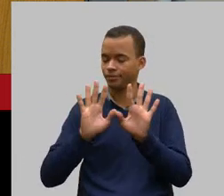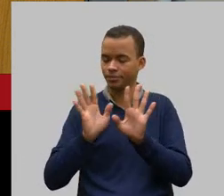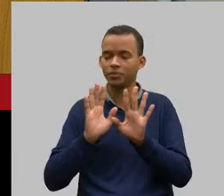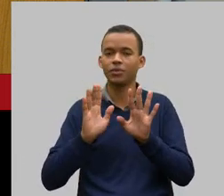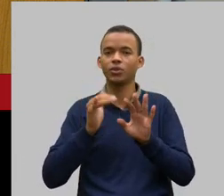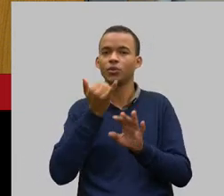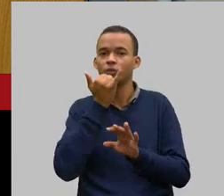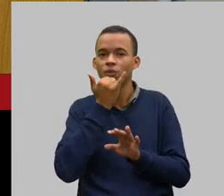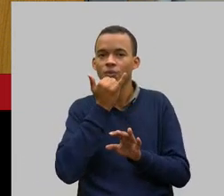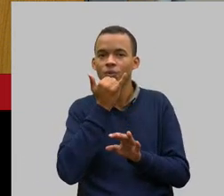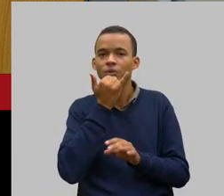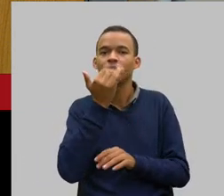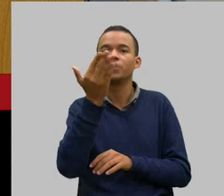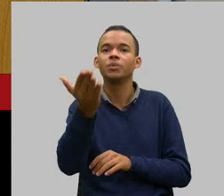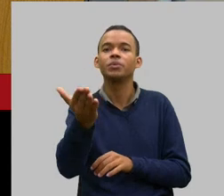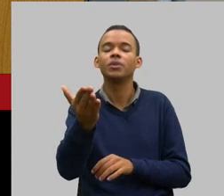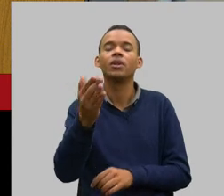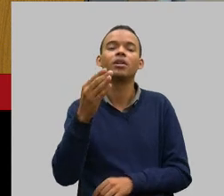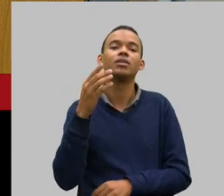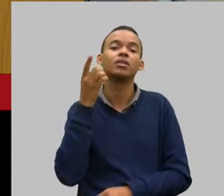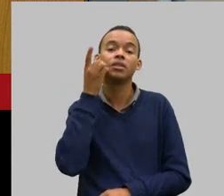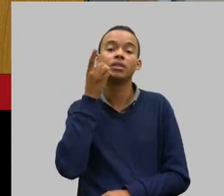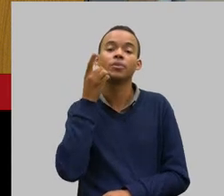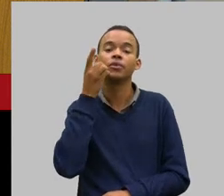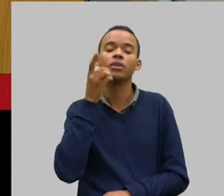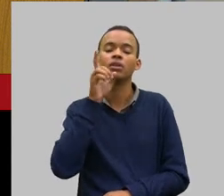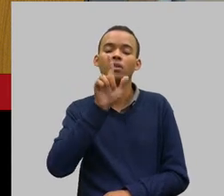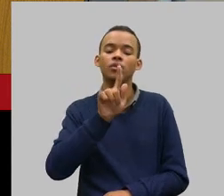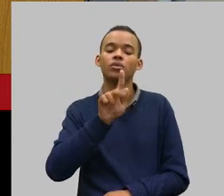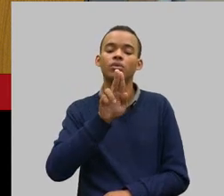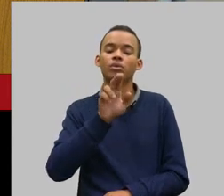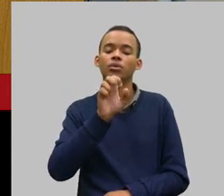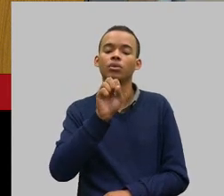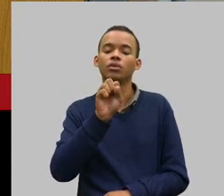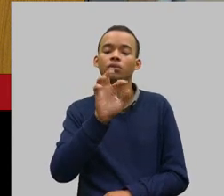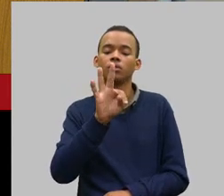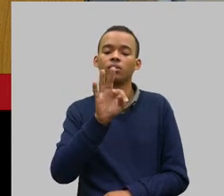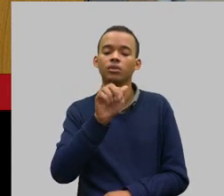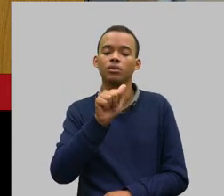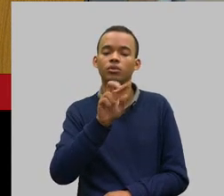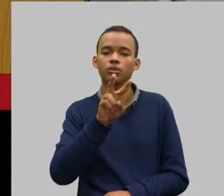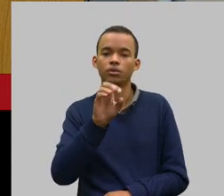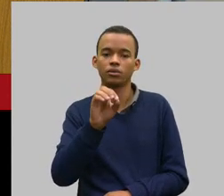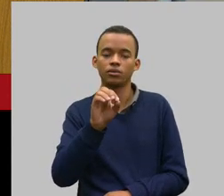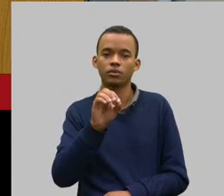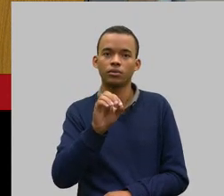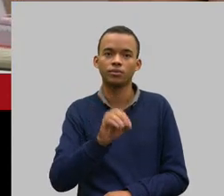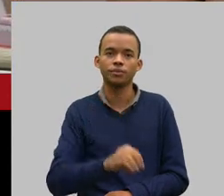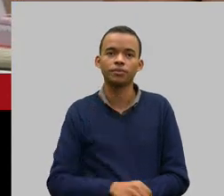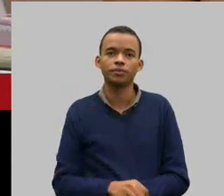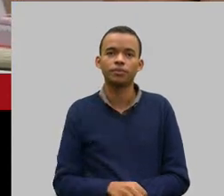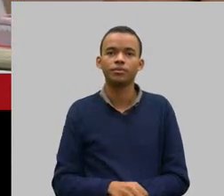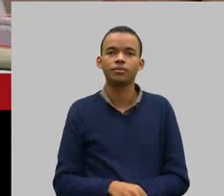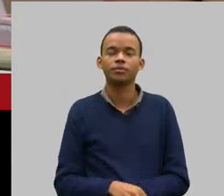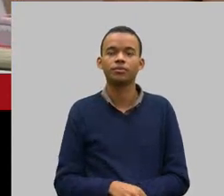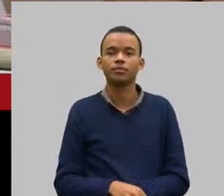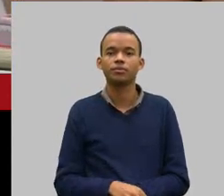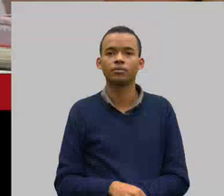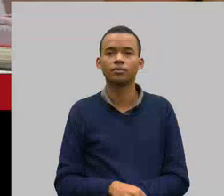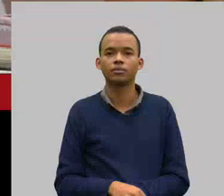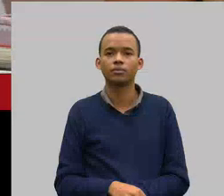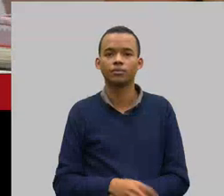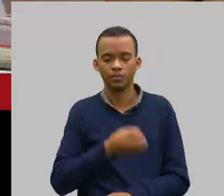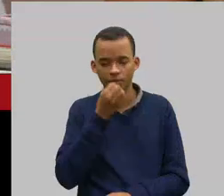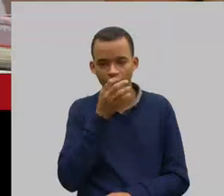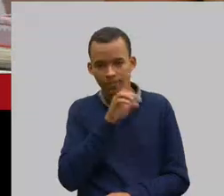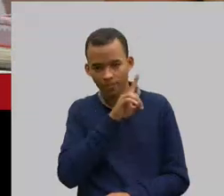aí Gustavo Deputado Gustavo Santana né com a palavra Bom dia a todas a todos cumprimento nosso